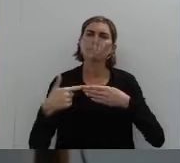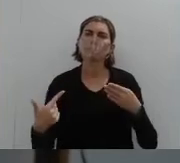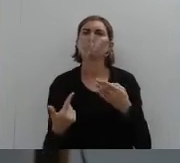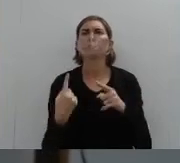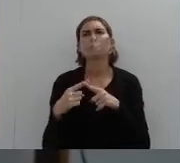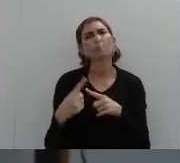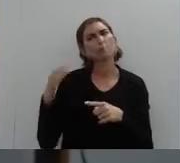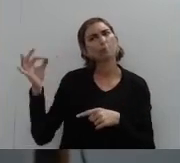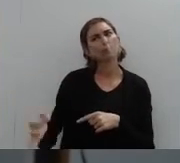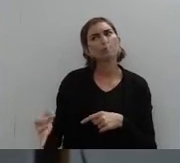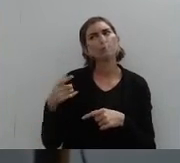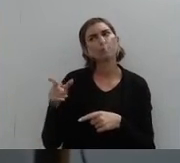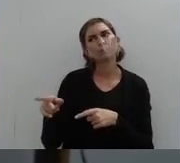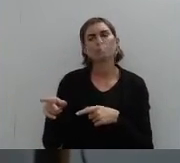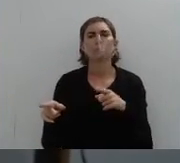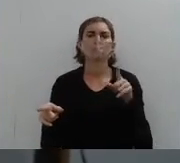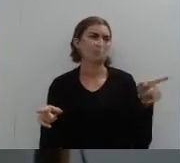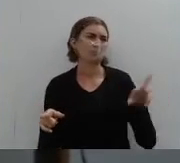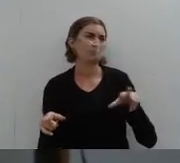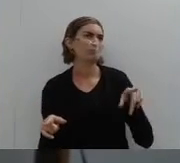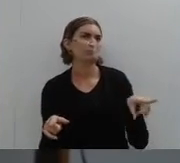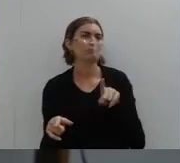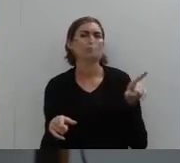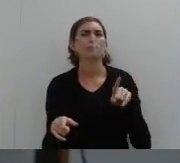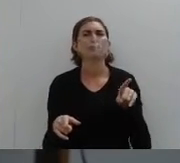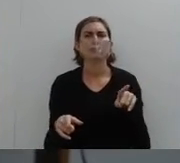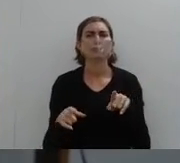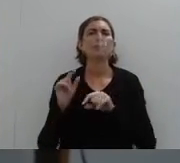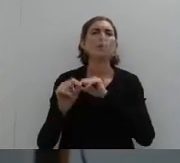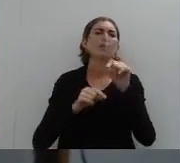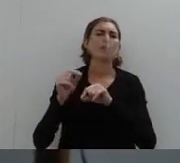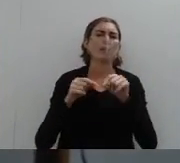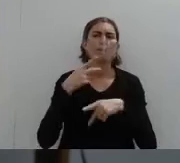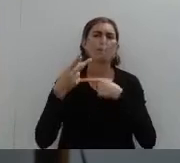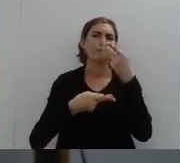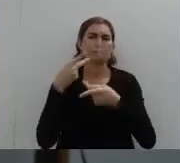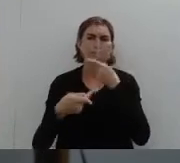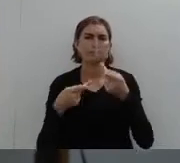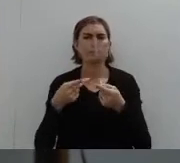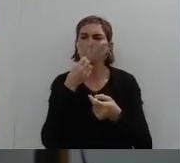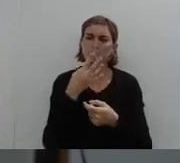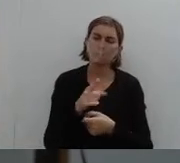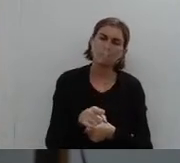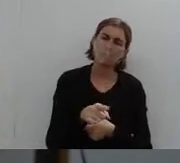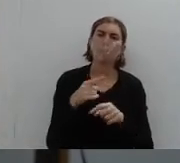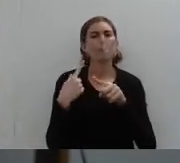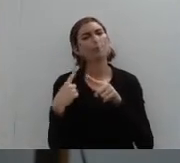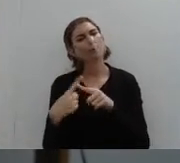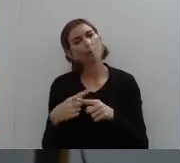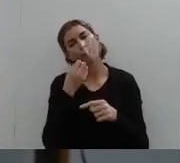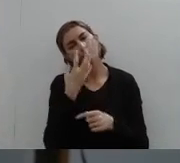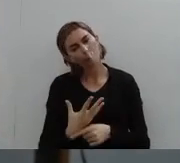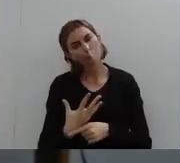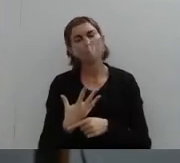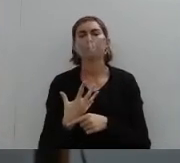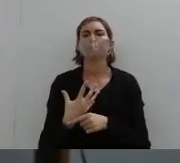por que é certo desse jeito e não do outro jeito, quem foi que disse que isso era bom? E por que é